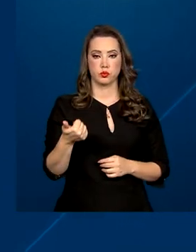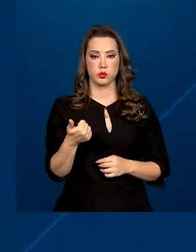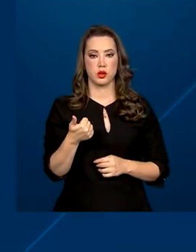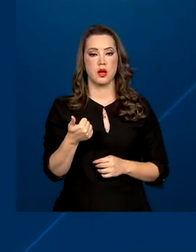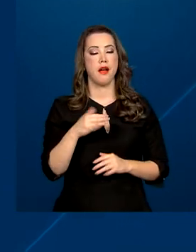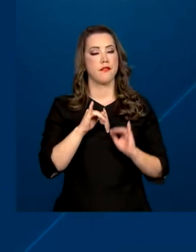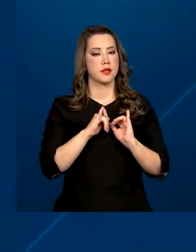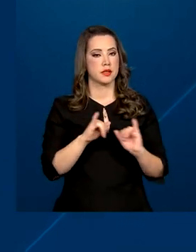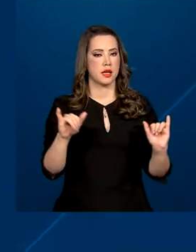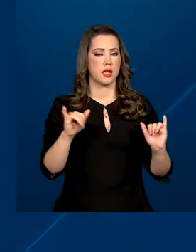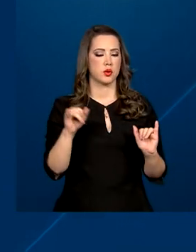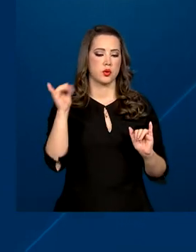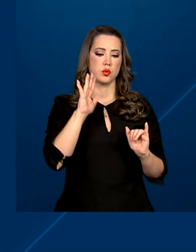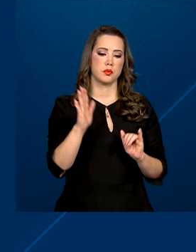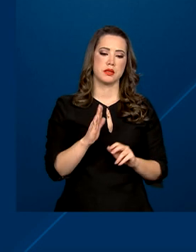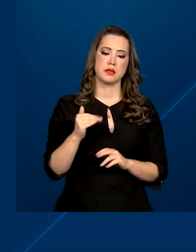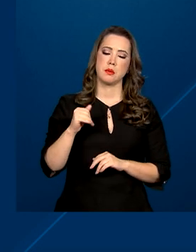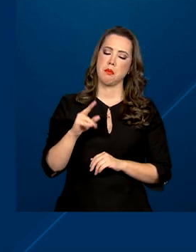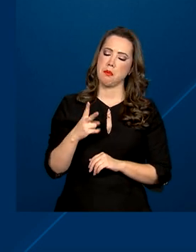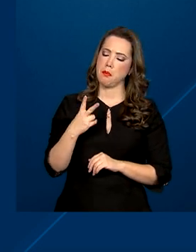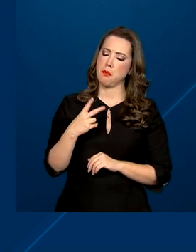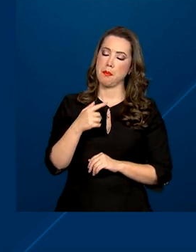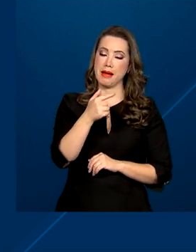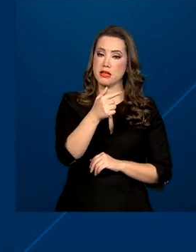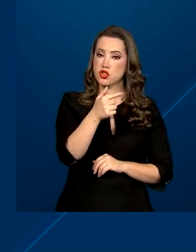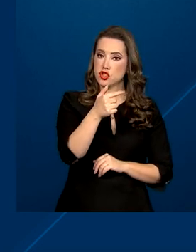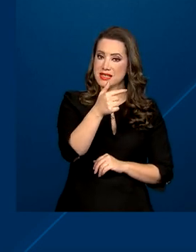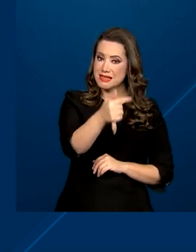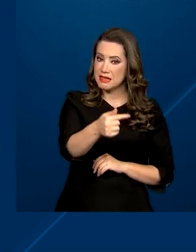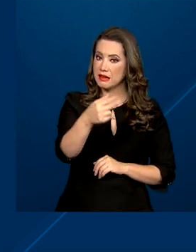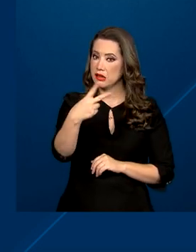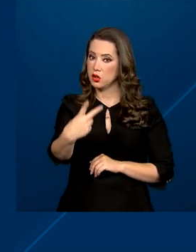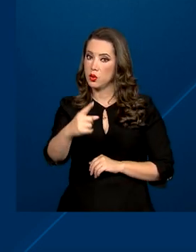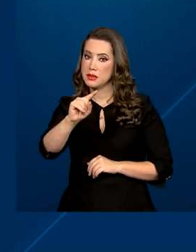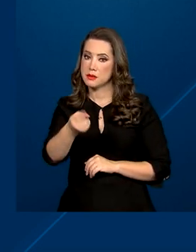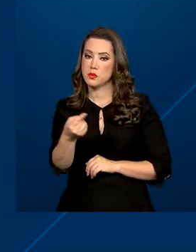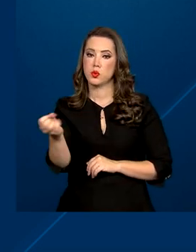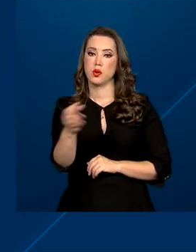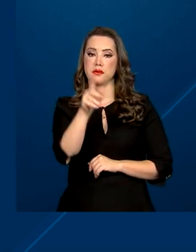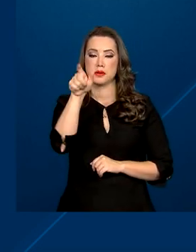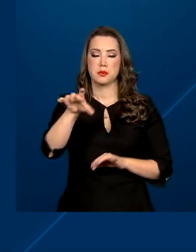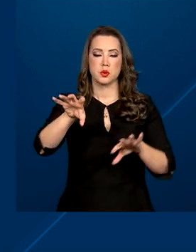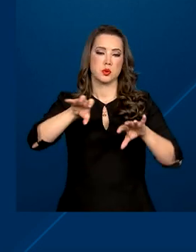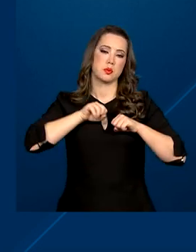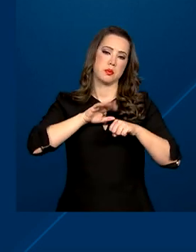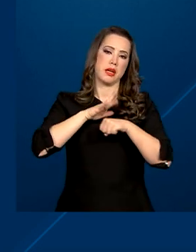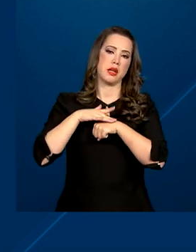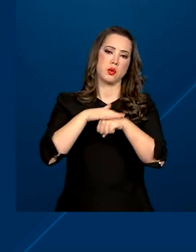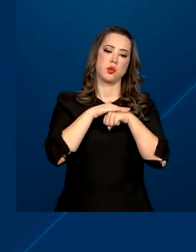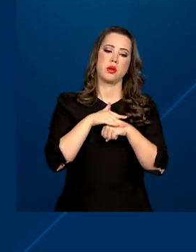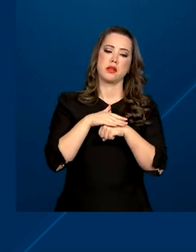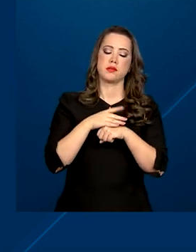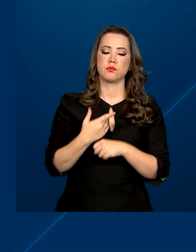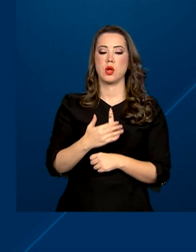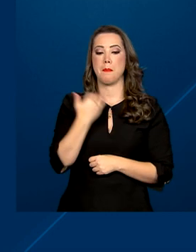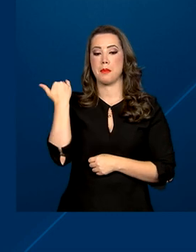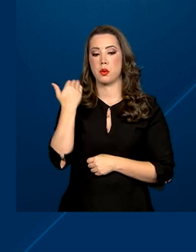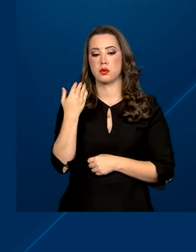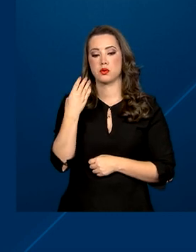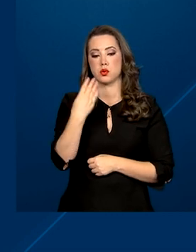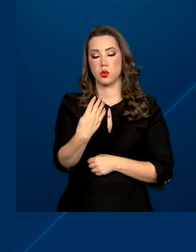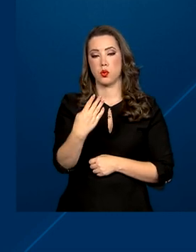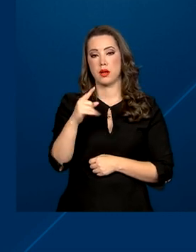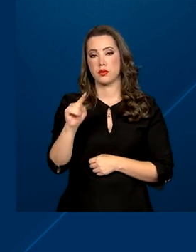notificados no Brasil mais de 72 mil novos casos da doença. O número de óbitos em 2020 foi de cerca